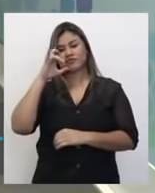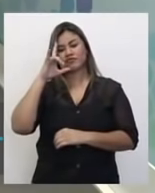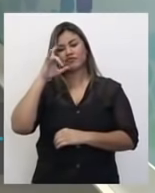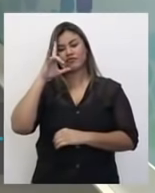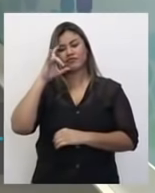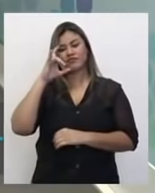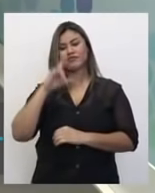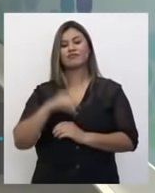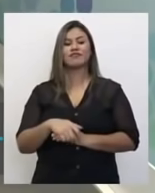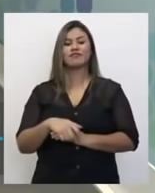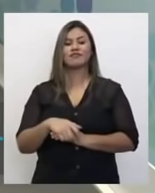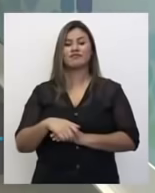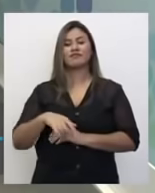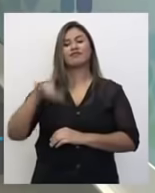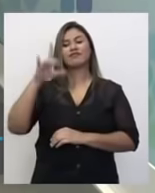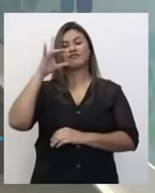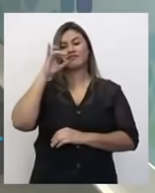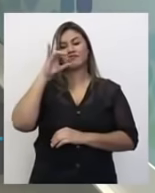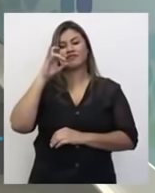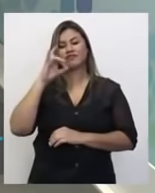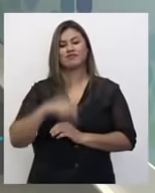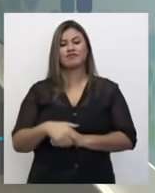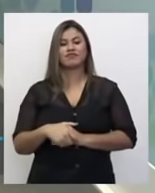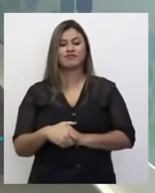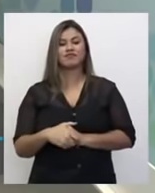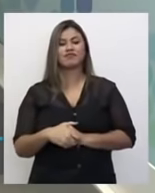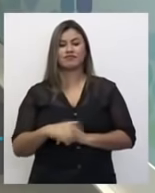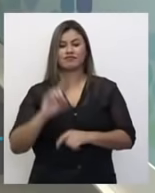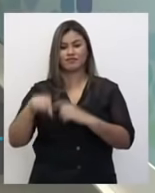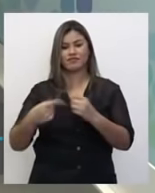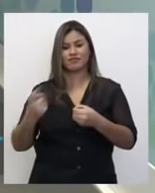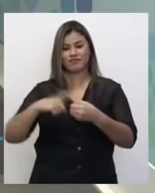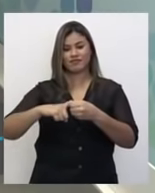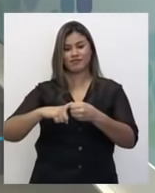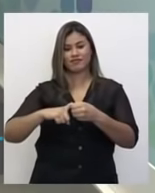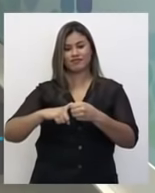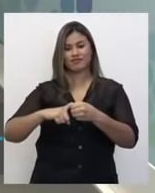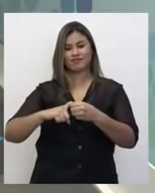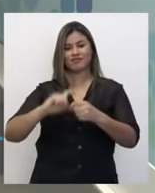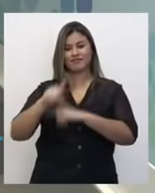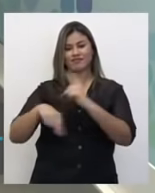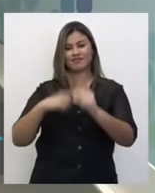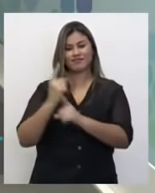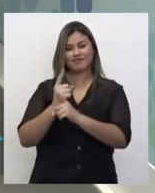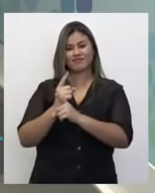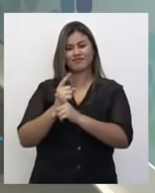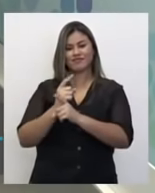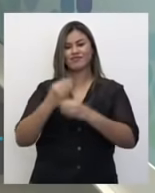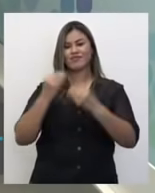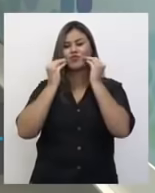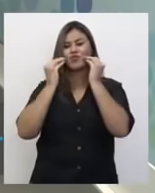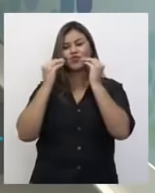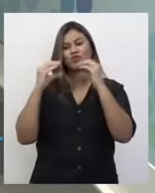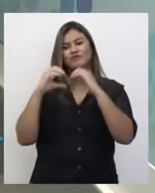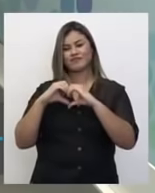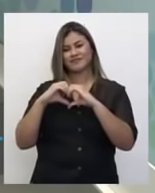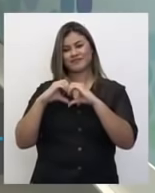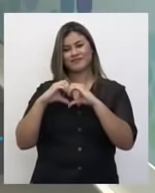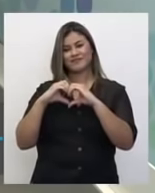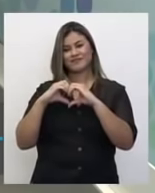YouTube no Instagram e a gente volta. Então, até a próxima aula. Beijos.